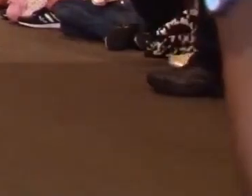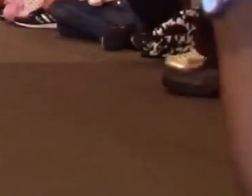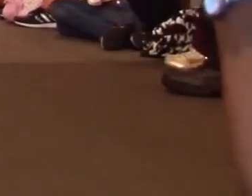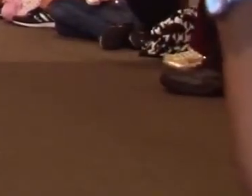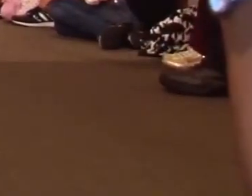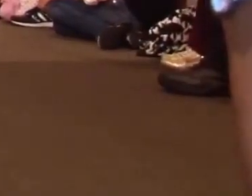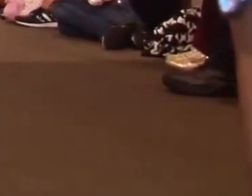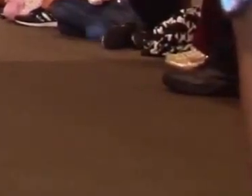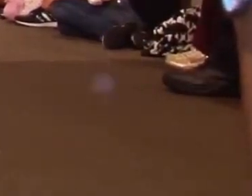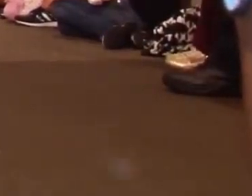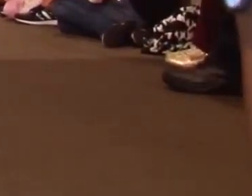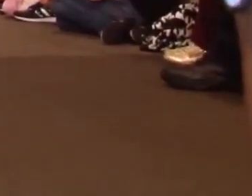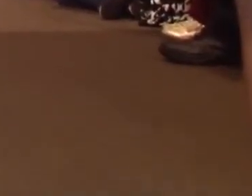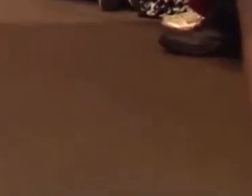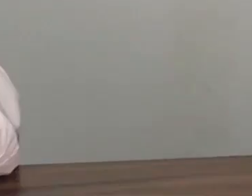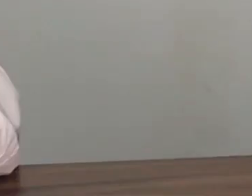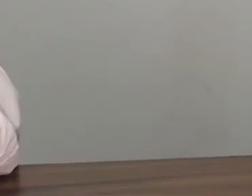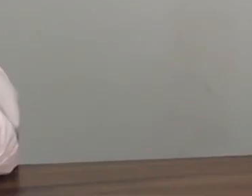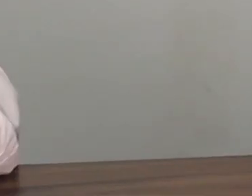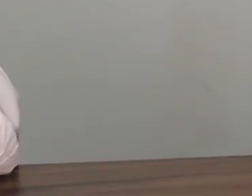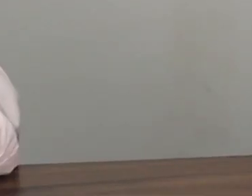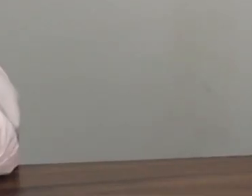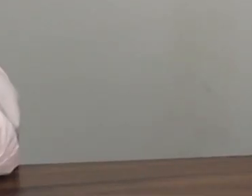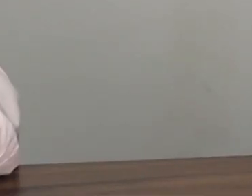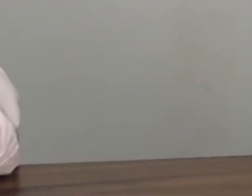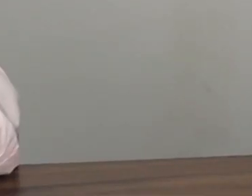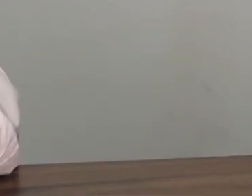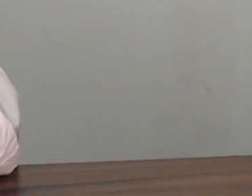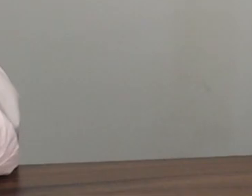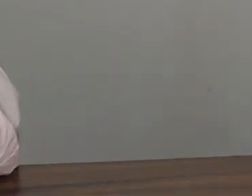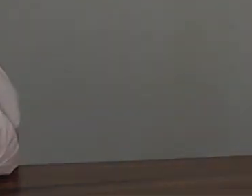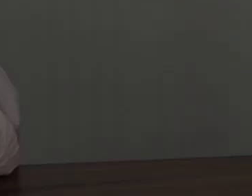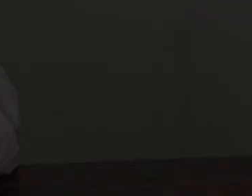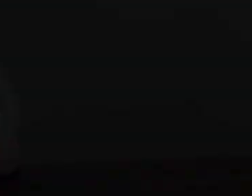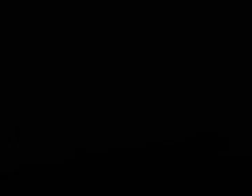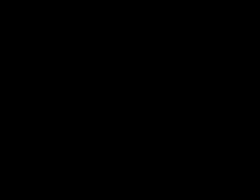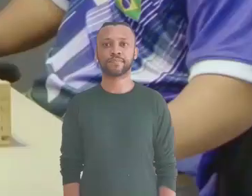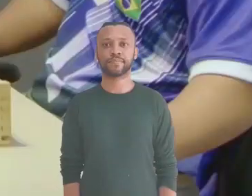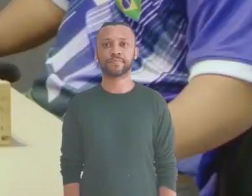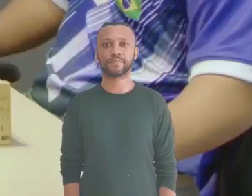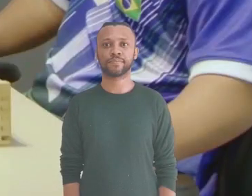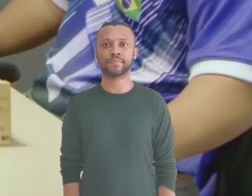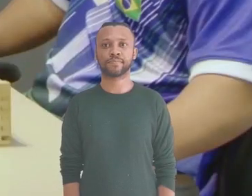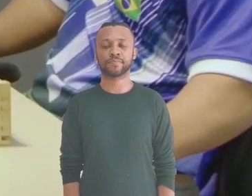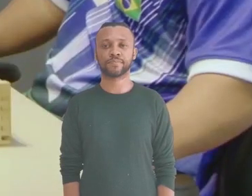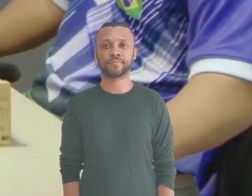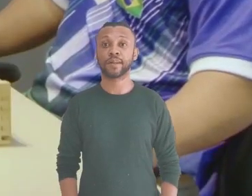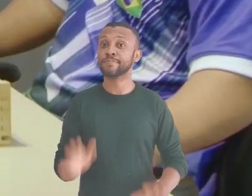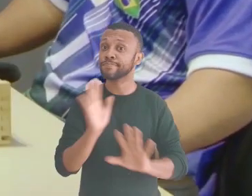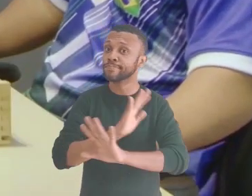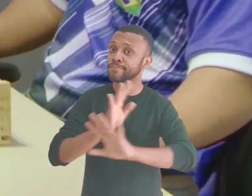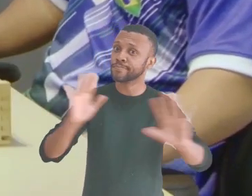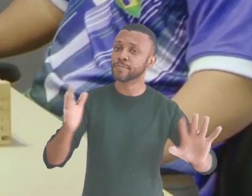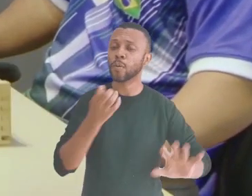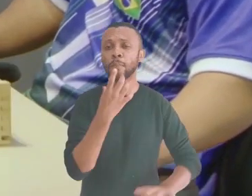desta pauta do Multi-Inclusão. Contamos com você. Até lá. Bom dia, boa tarde,